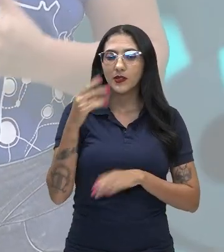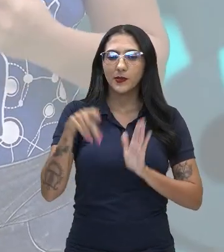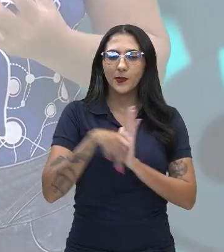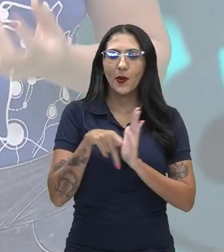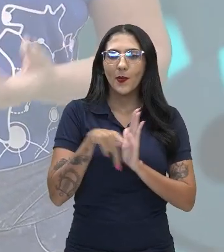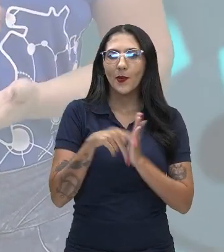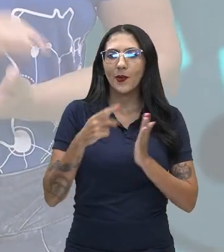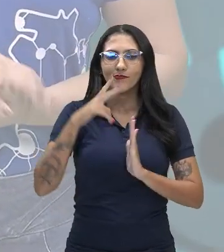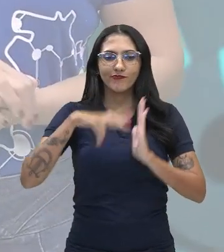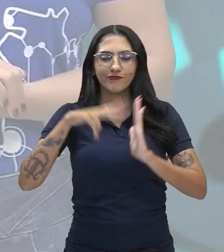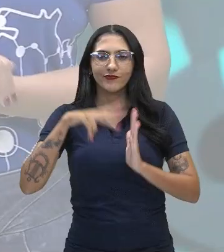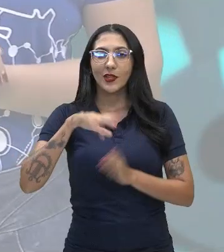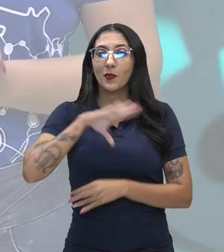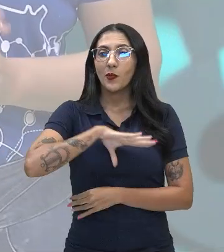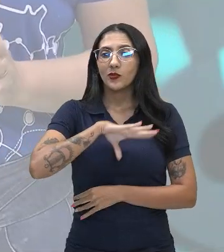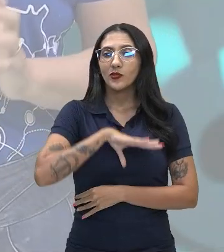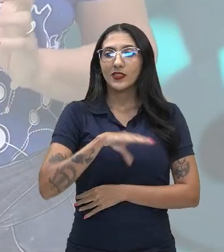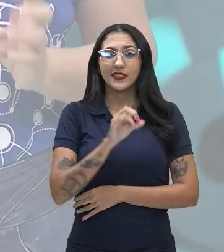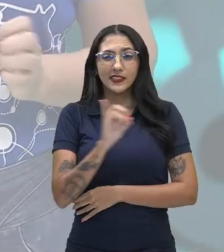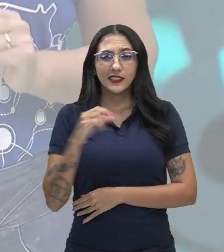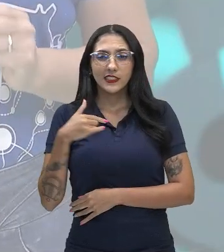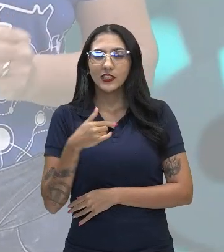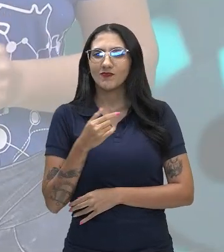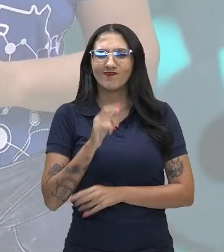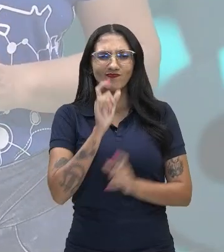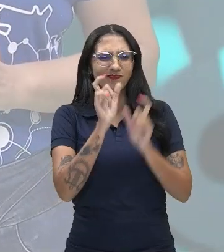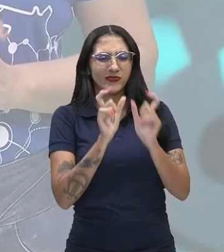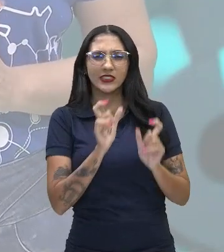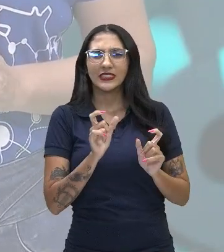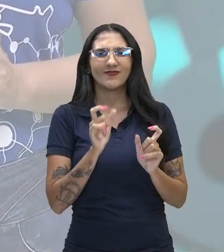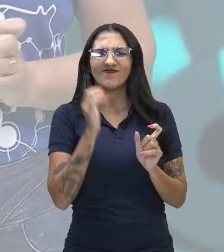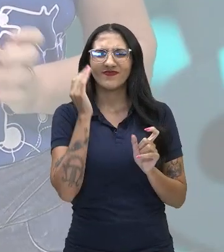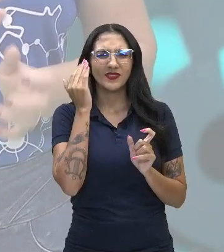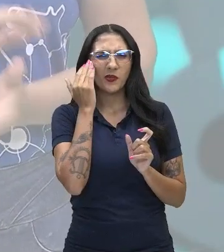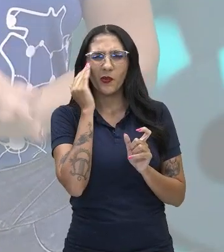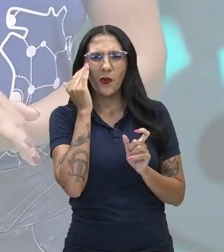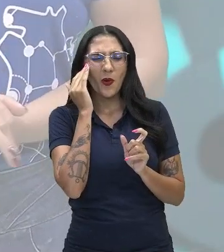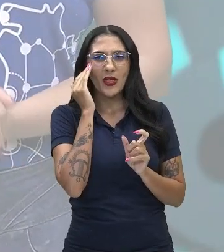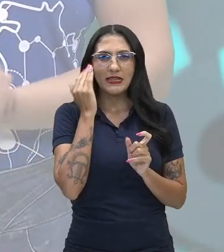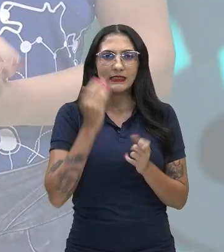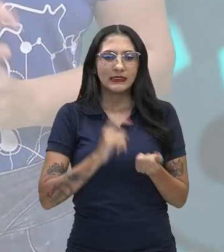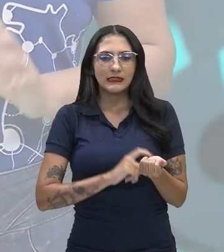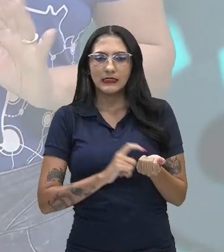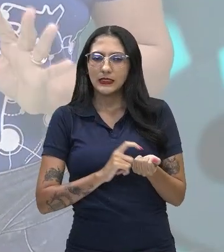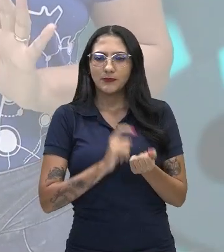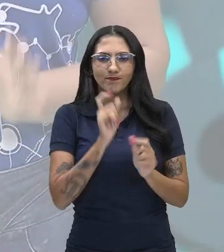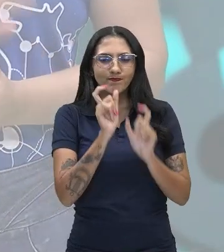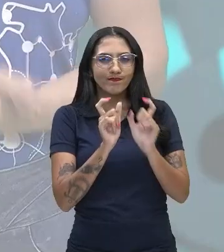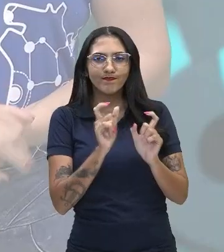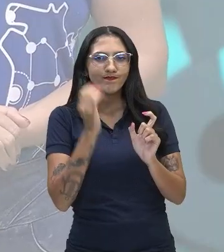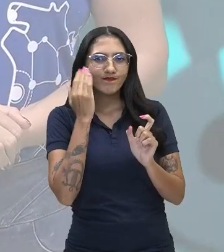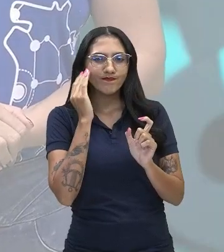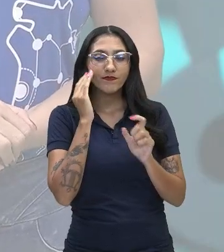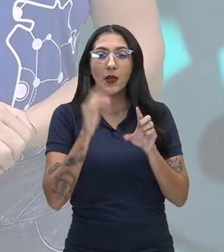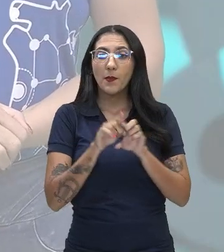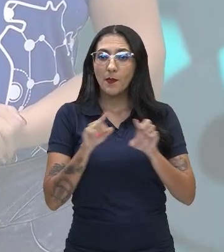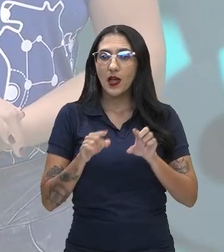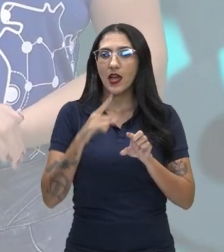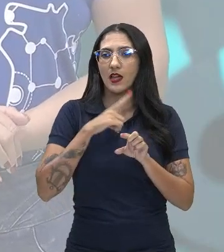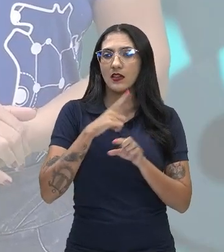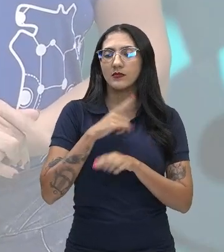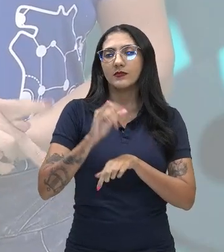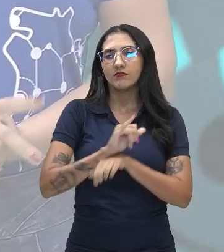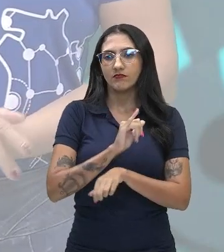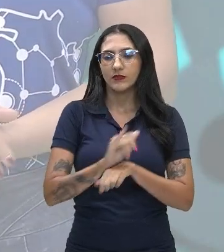não conhece ali uma palavra, já fica um pouquinho complicado, a gente já fica nervoso, mas tem uma saída. Vou já mostrar para